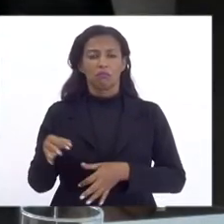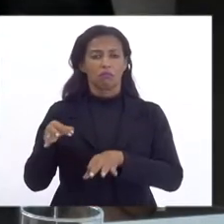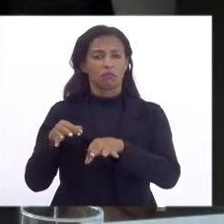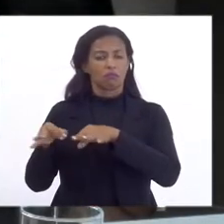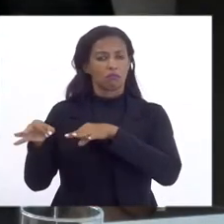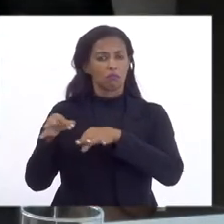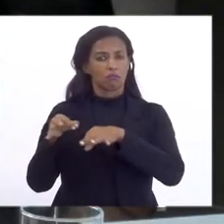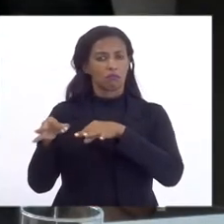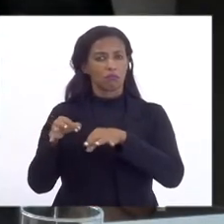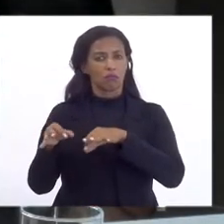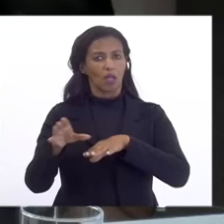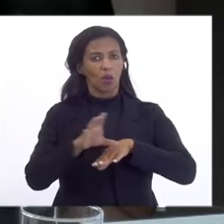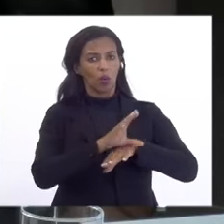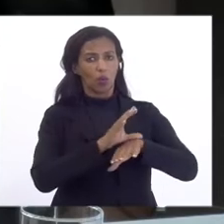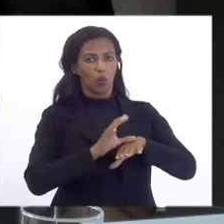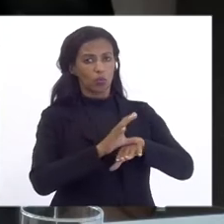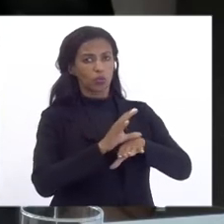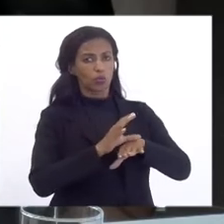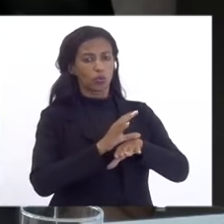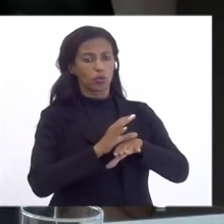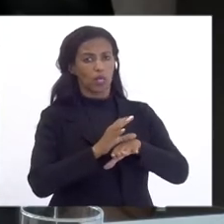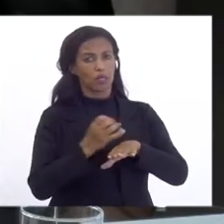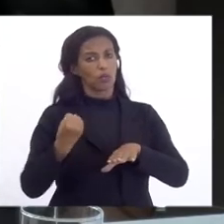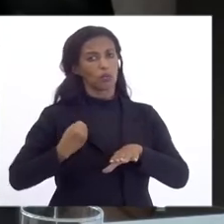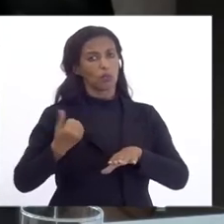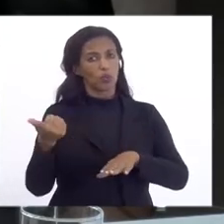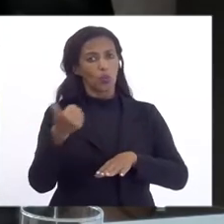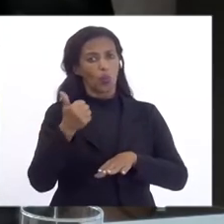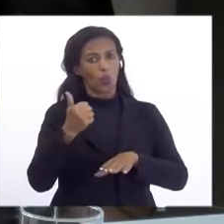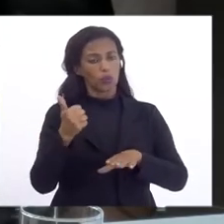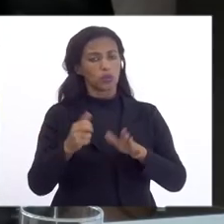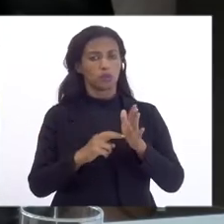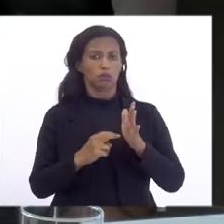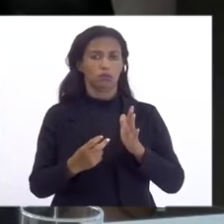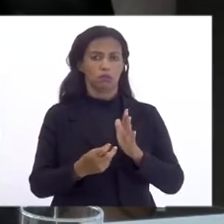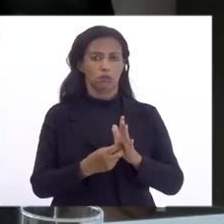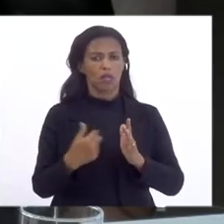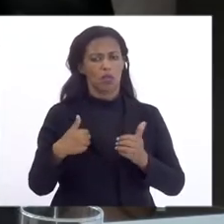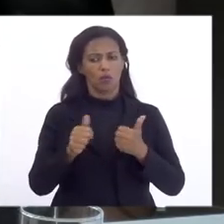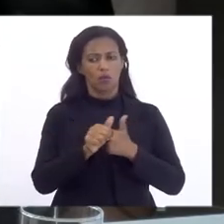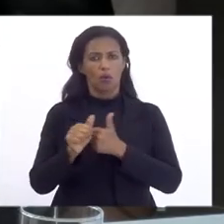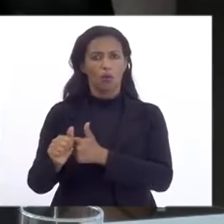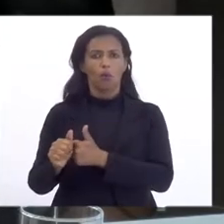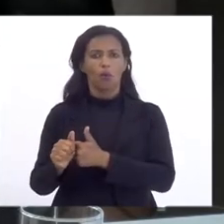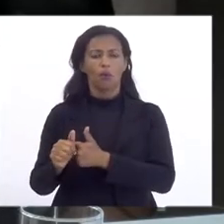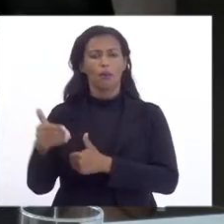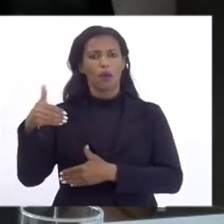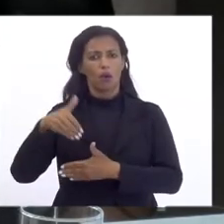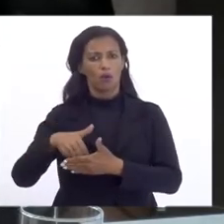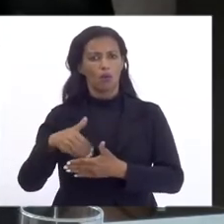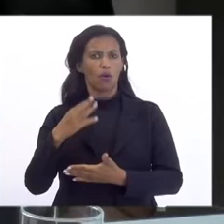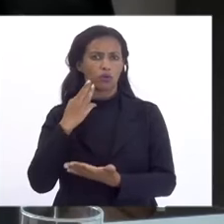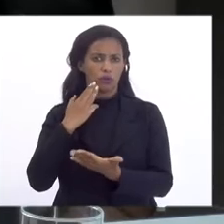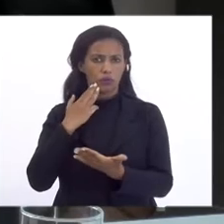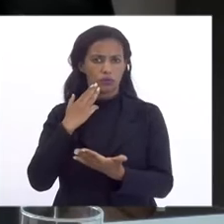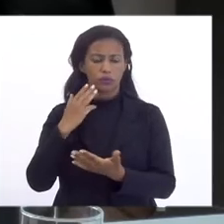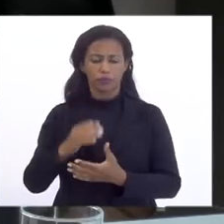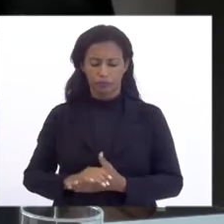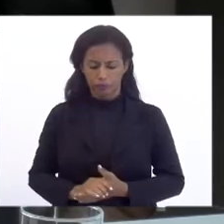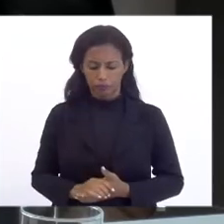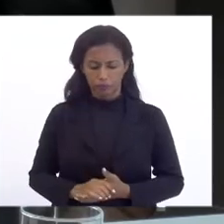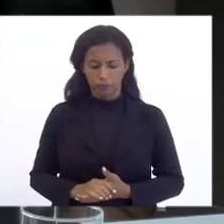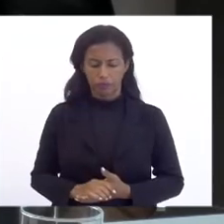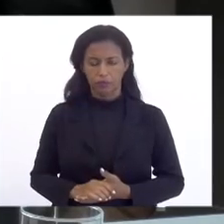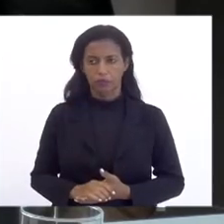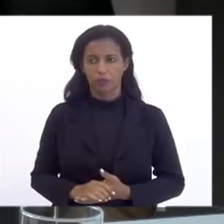forma, a constitucionalidade da emenda número 11. Eu vou acompanhar o voto do deputado Valdec, o